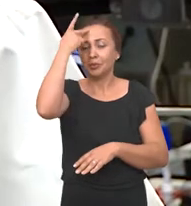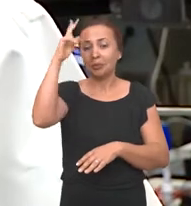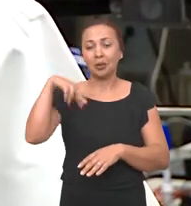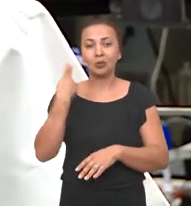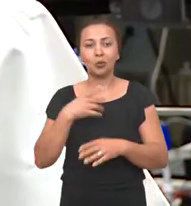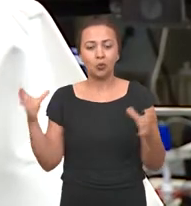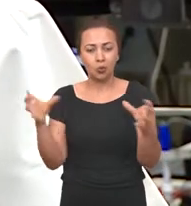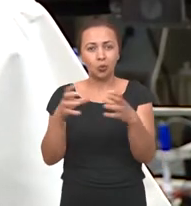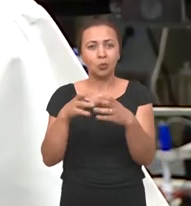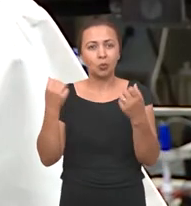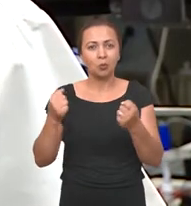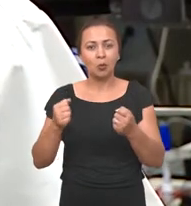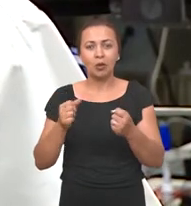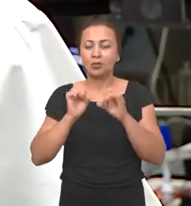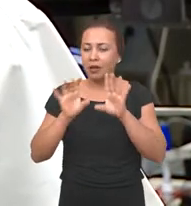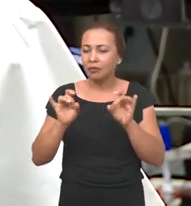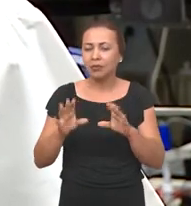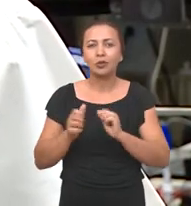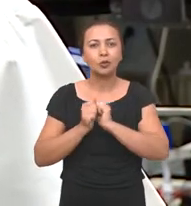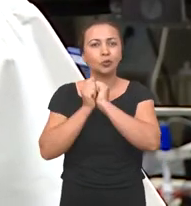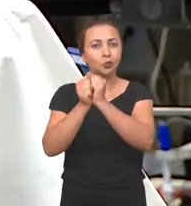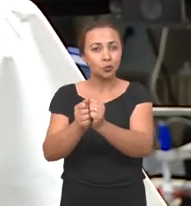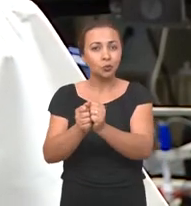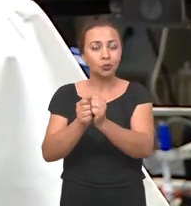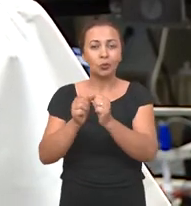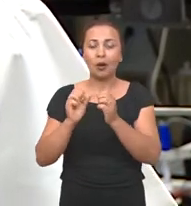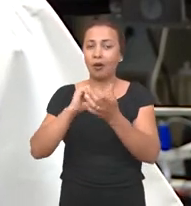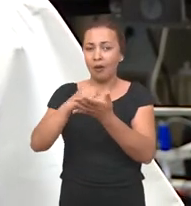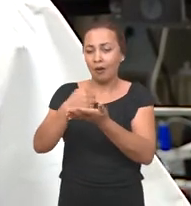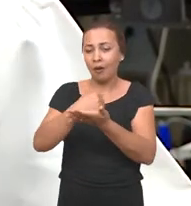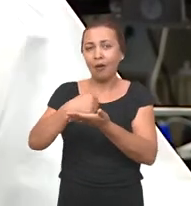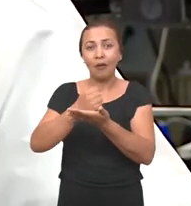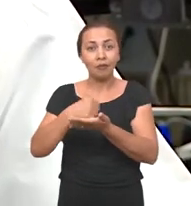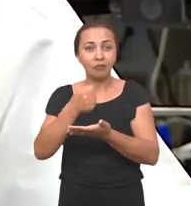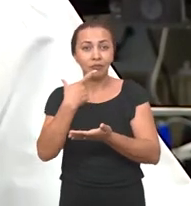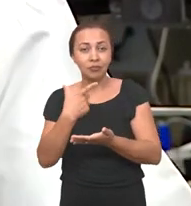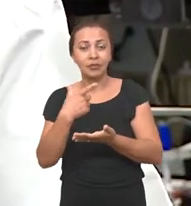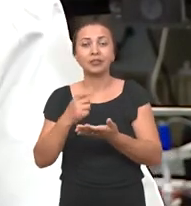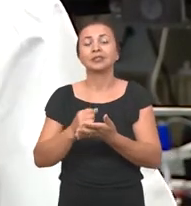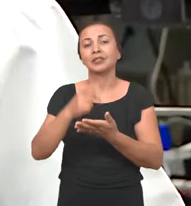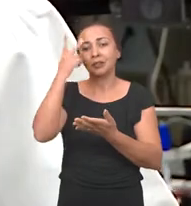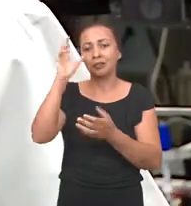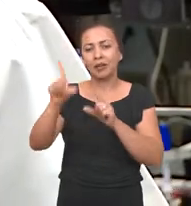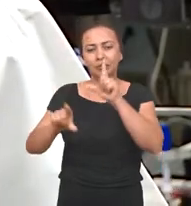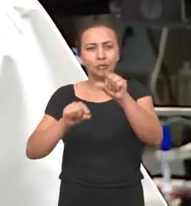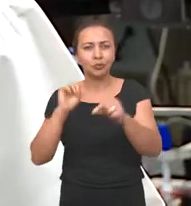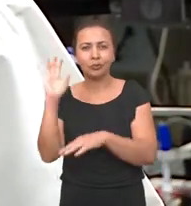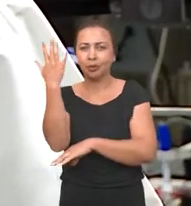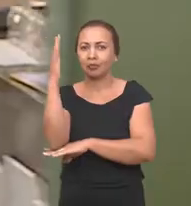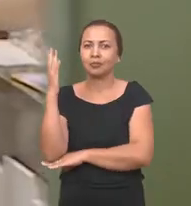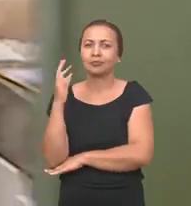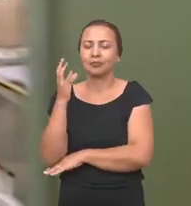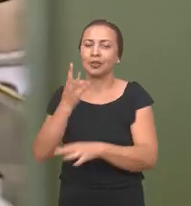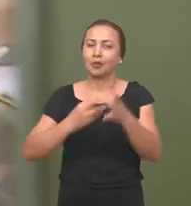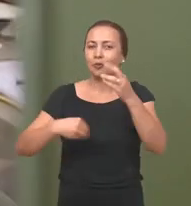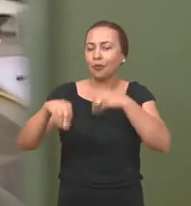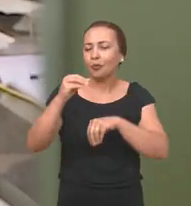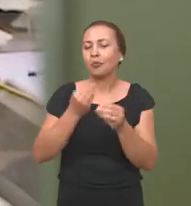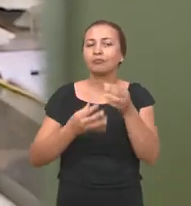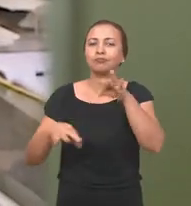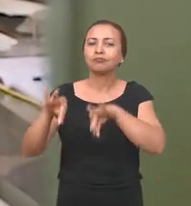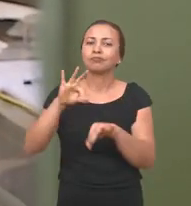grupo possa comercializar numa parceria com a indústria farmacêutica possíveis medicamentos à base desses extratos e